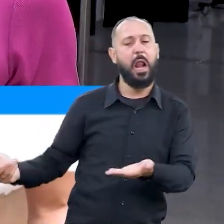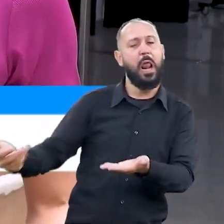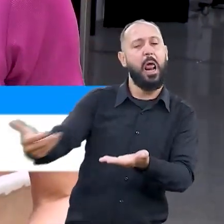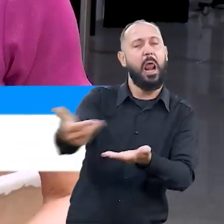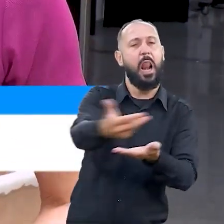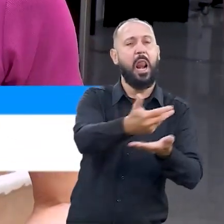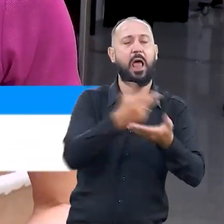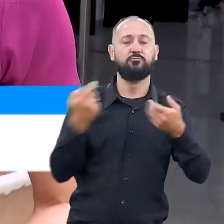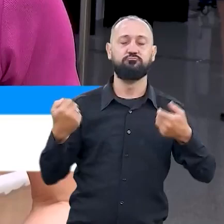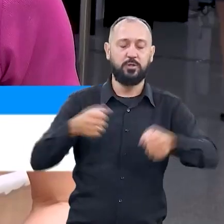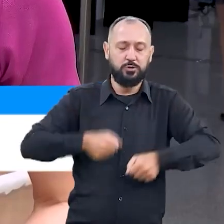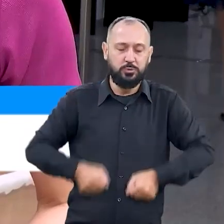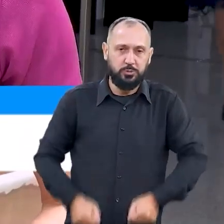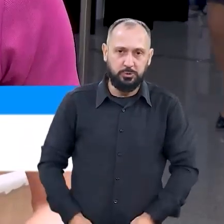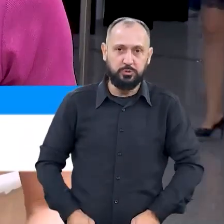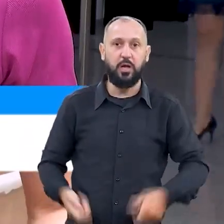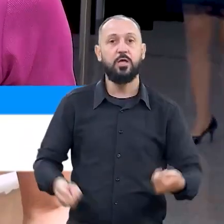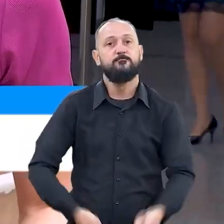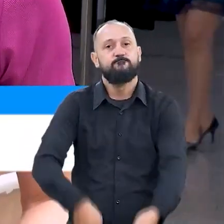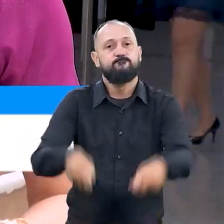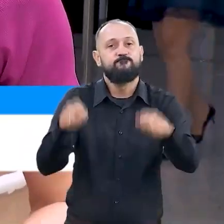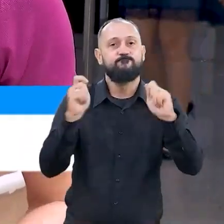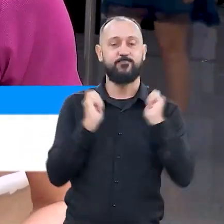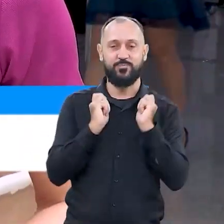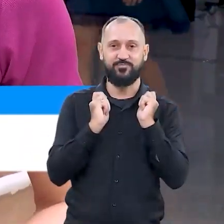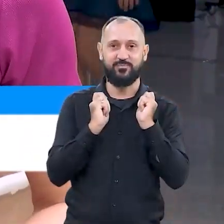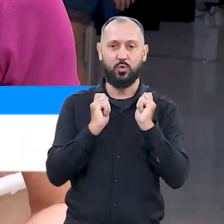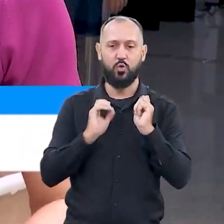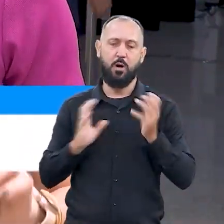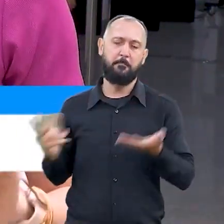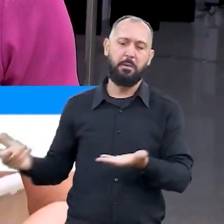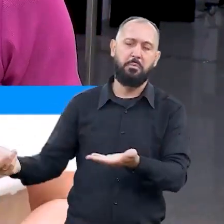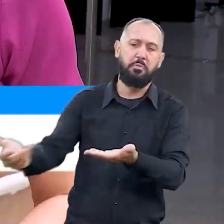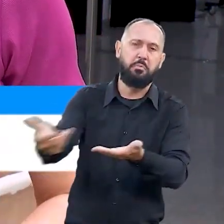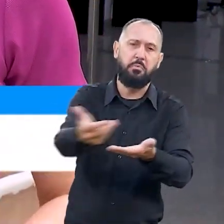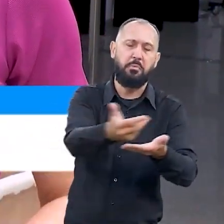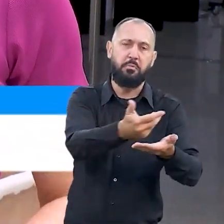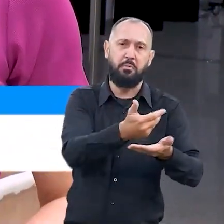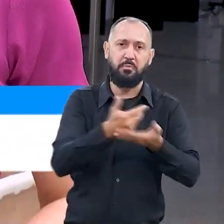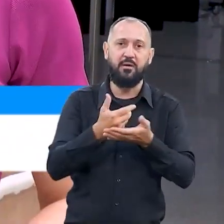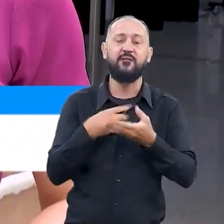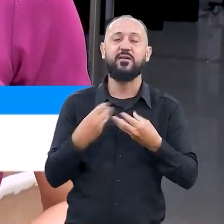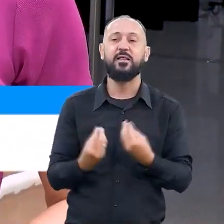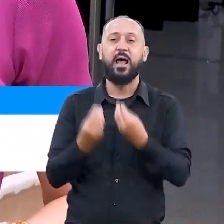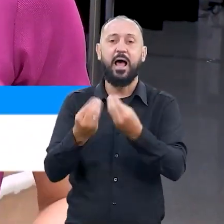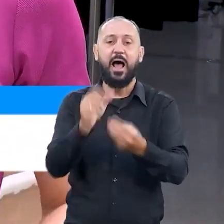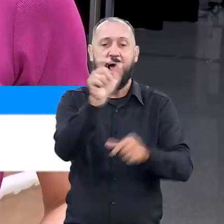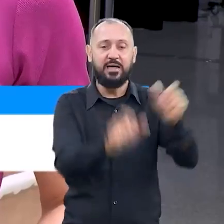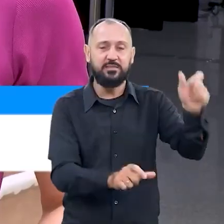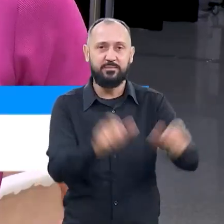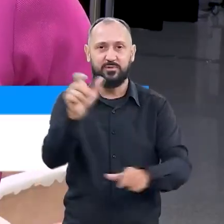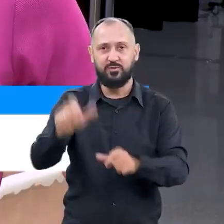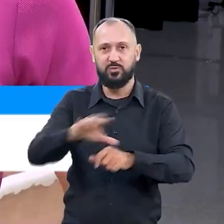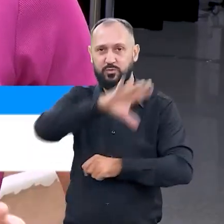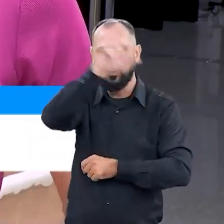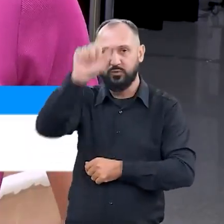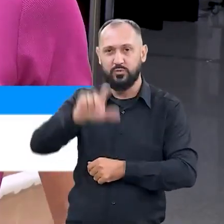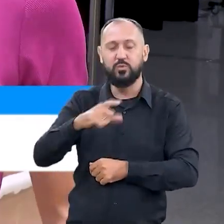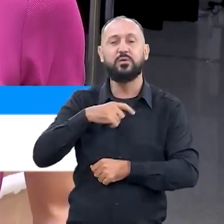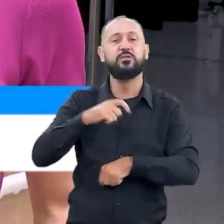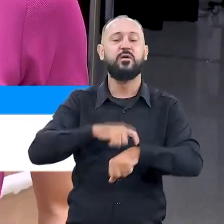sumatogrossenses estarão recebendo doações de agasalhos e cobertores. Todas as arrecadações serão destinadas aos